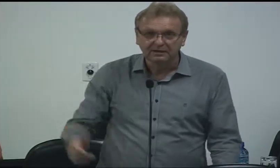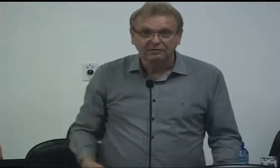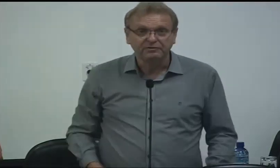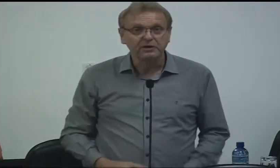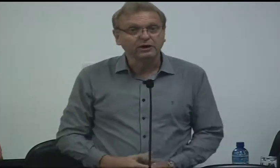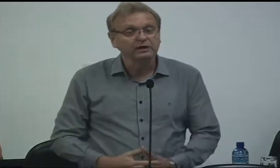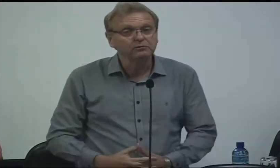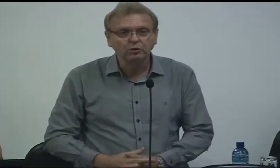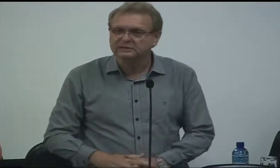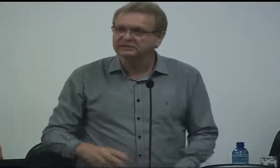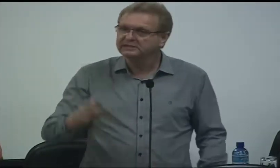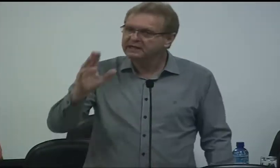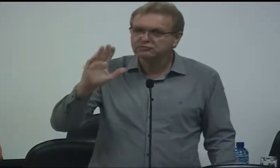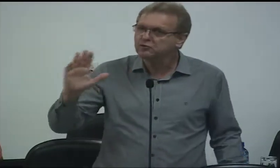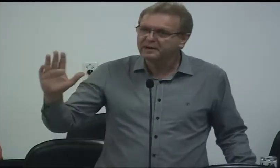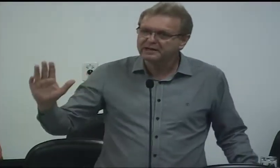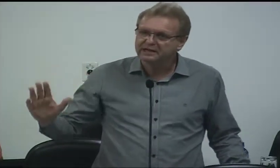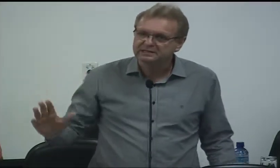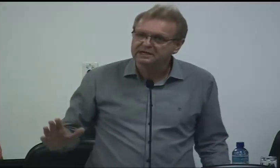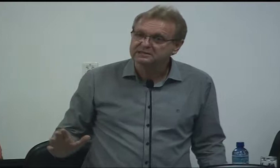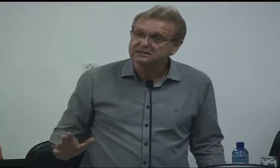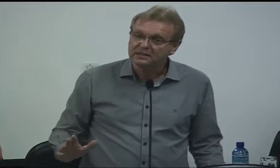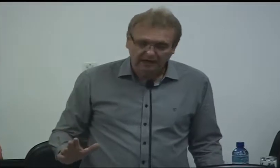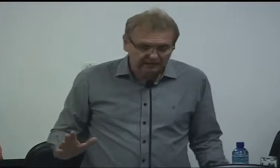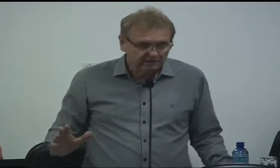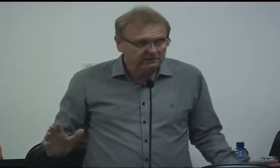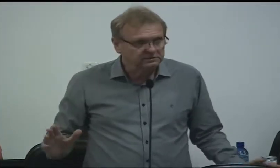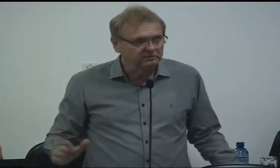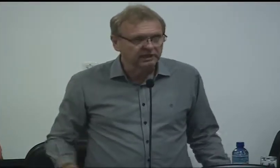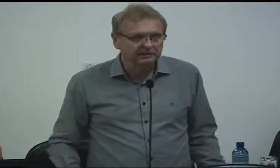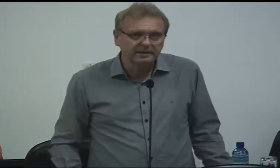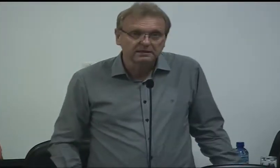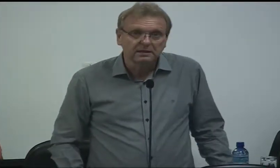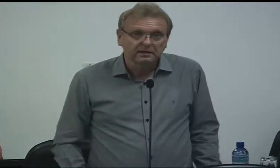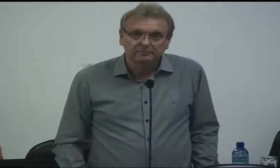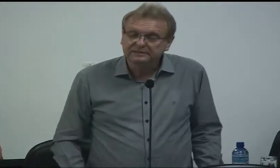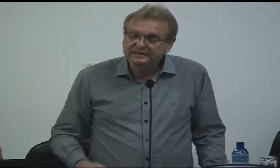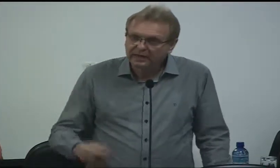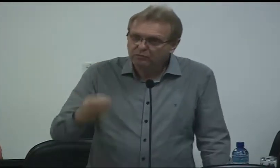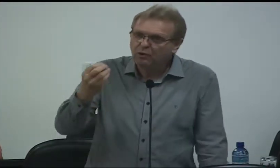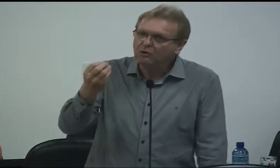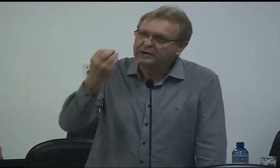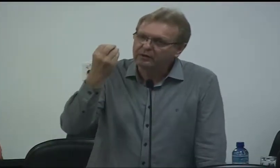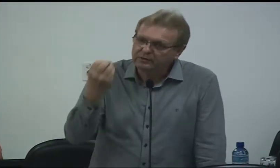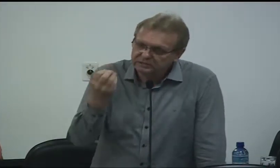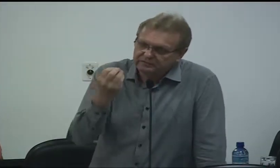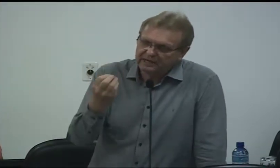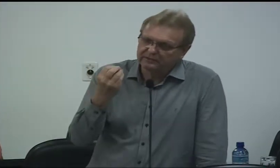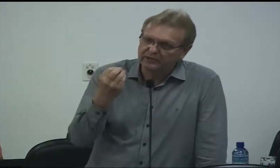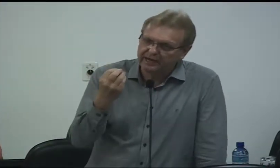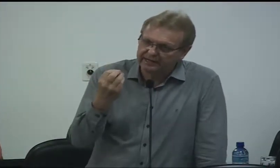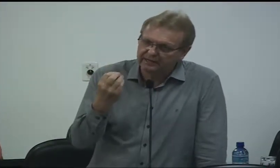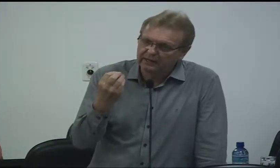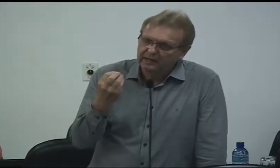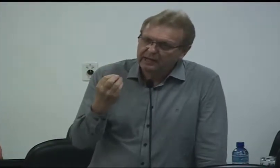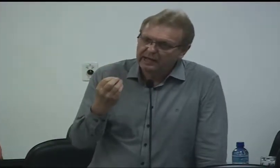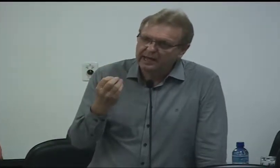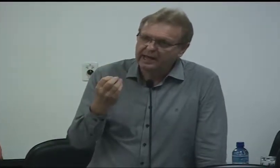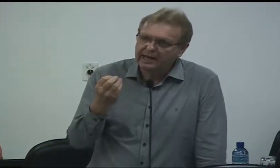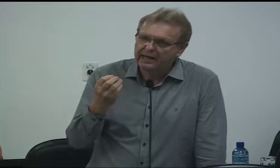Febraban veio aqui, nossa, achei super interessante a intenção dela também. Se ela não concordar com isso, vereadora